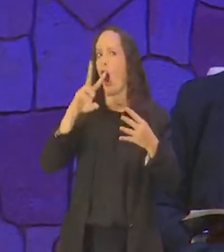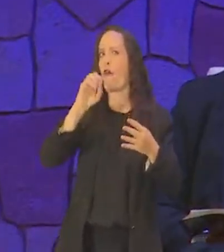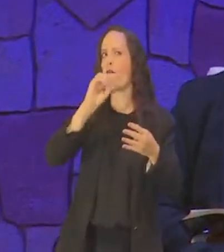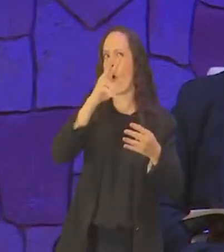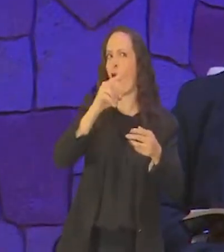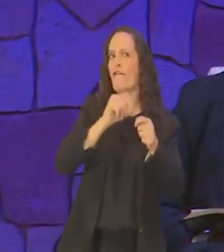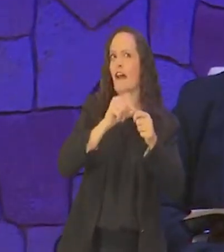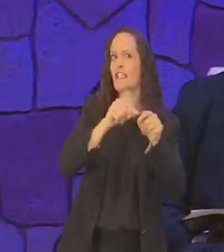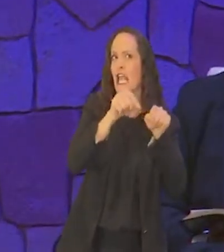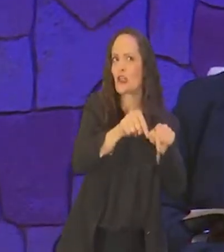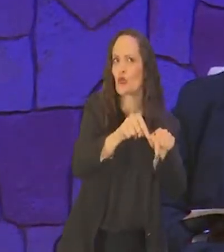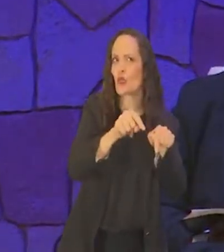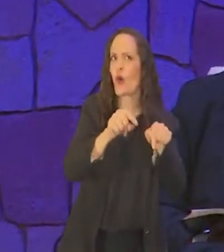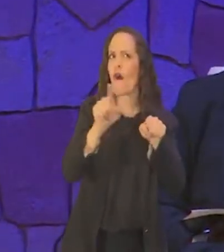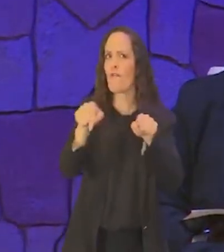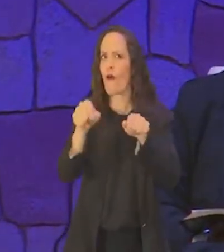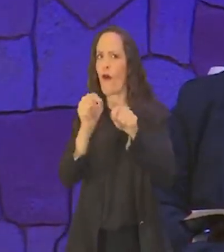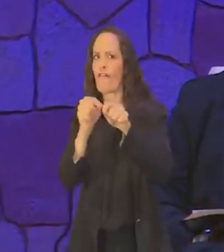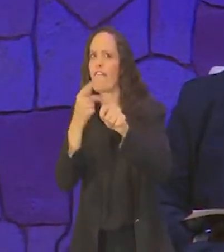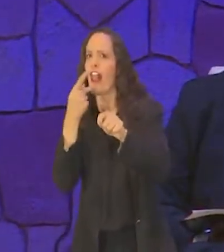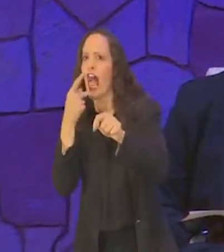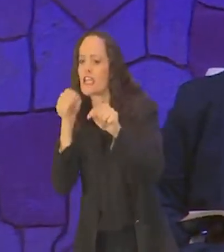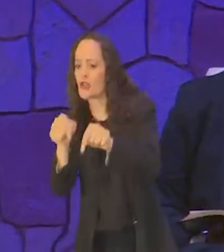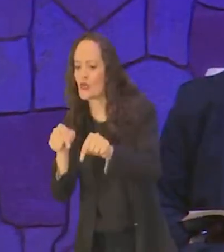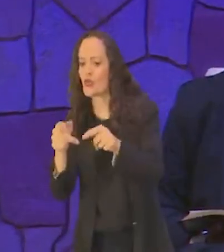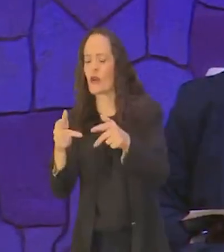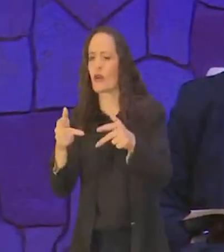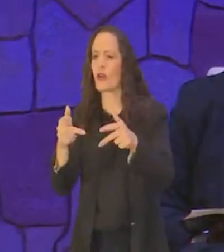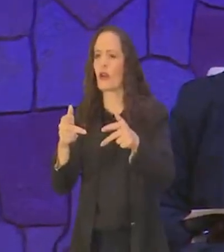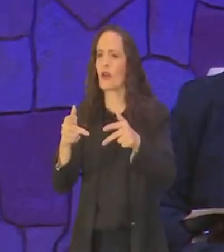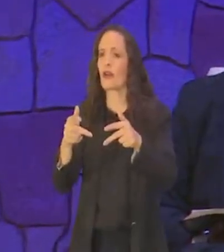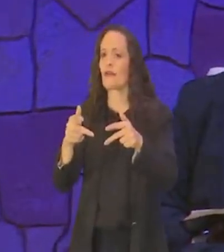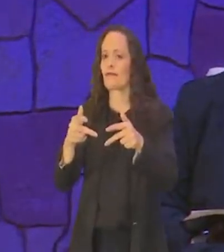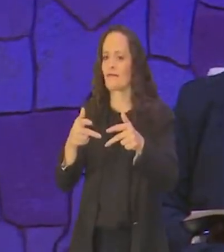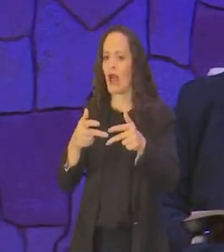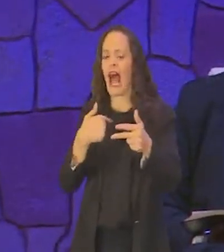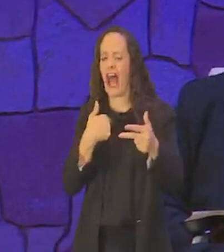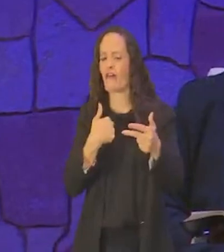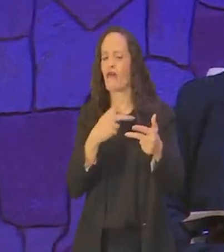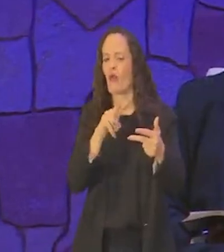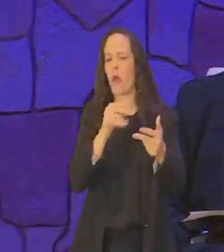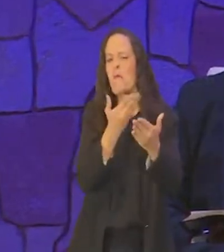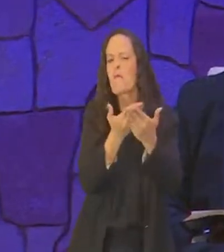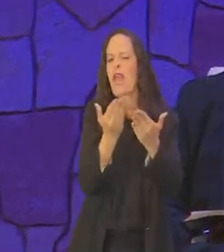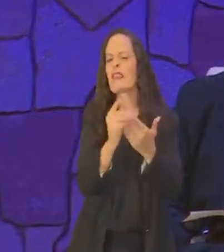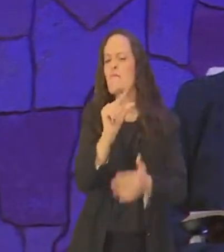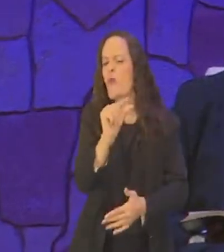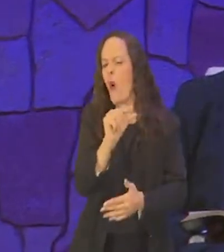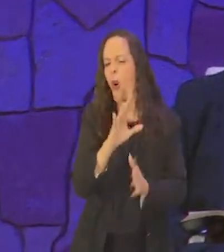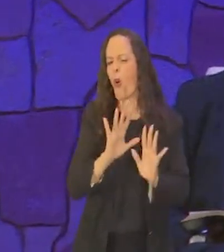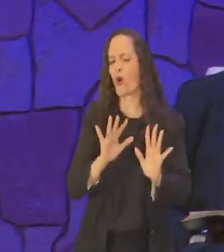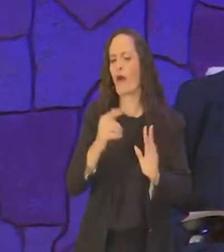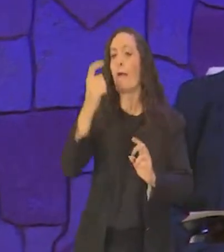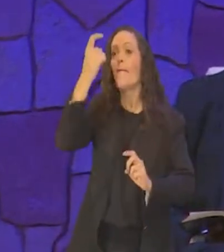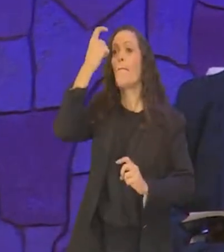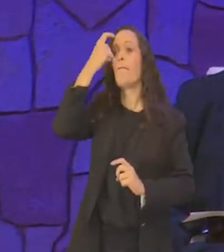melhor situação, aonde nós teremos menor perda, menor risco, e nós passamos a nossa